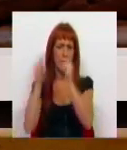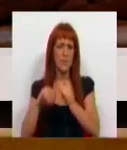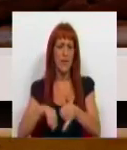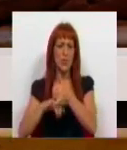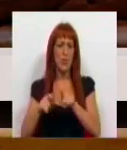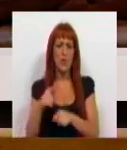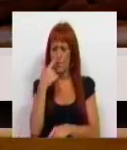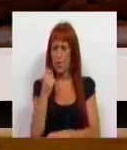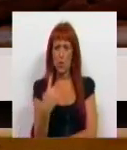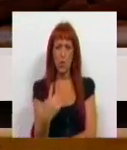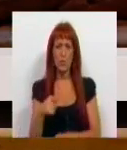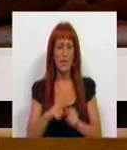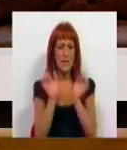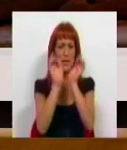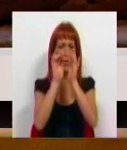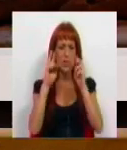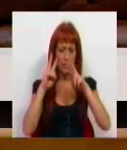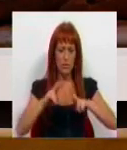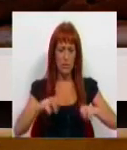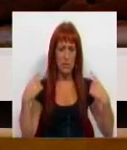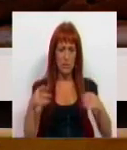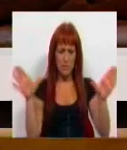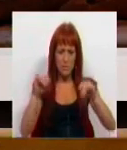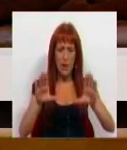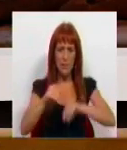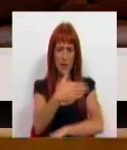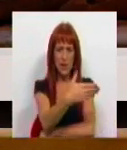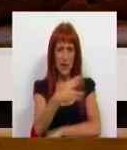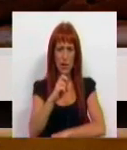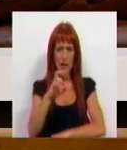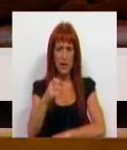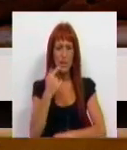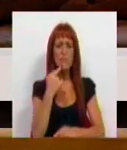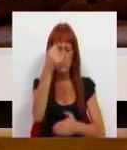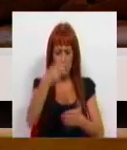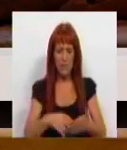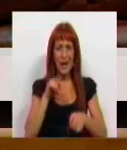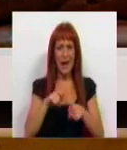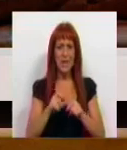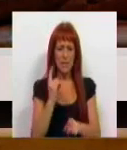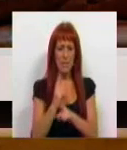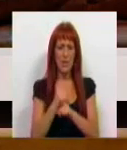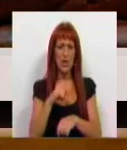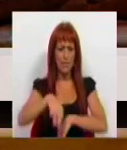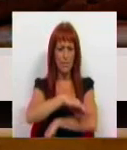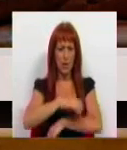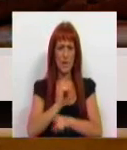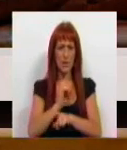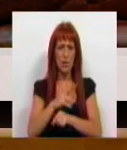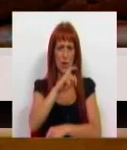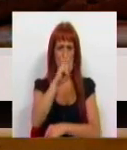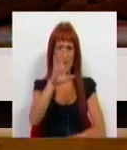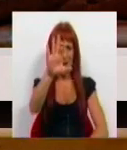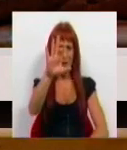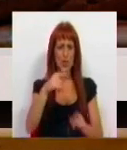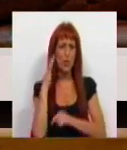Sociedade Unipessoal. O site de pesquisas encontra mais 130 referências para esta mesma morada, o terceiro